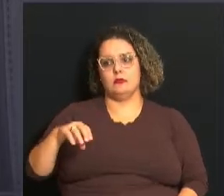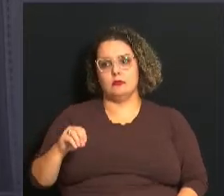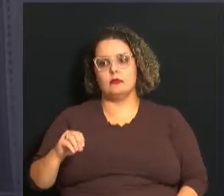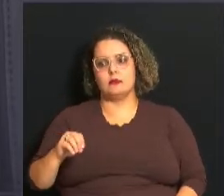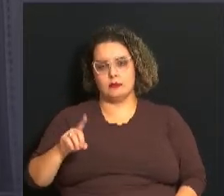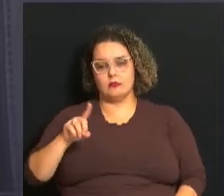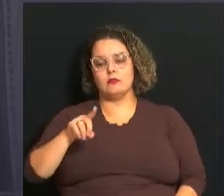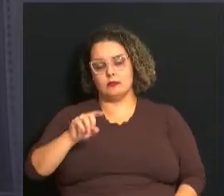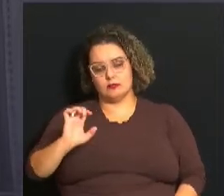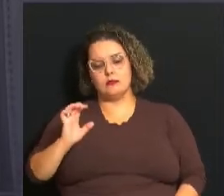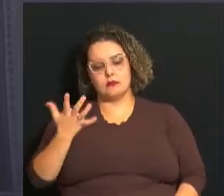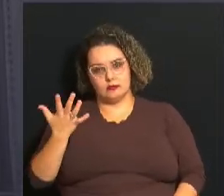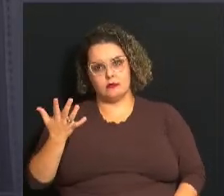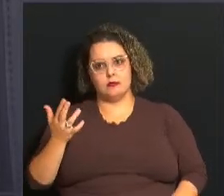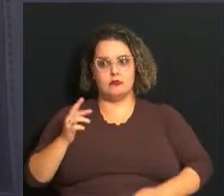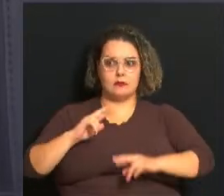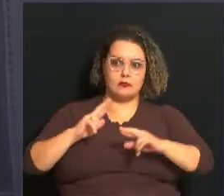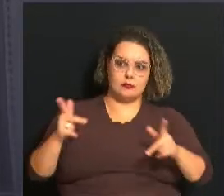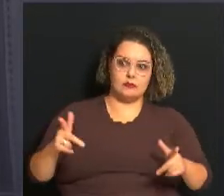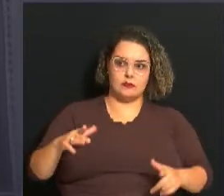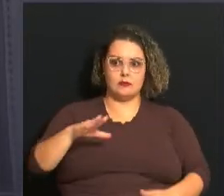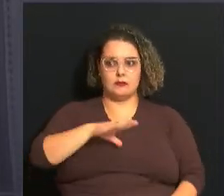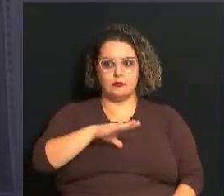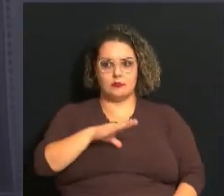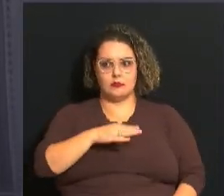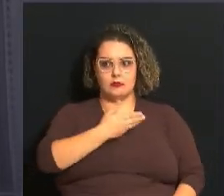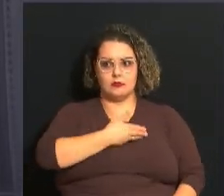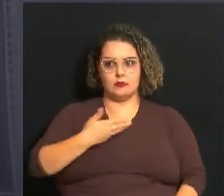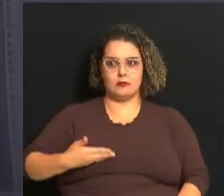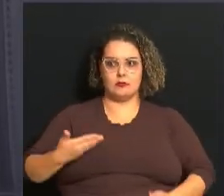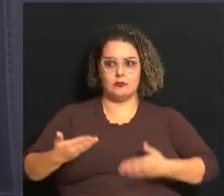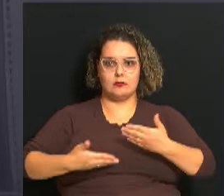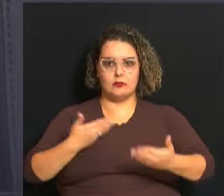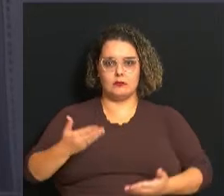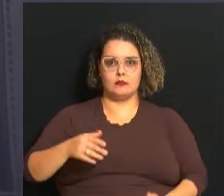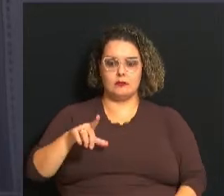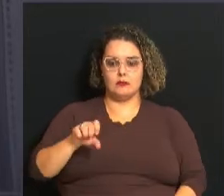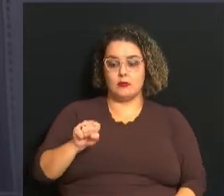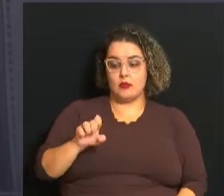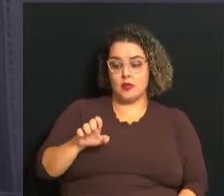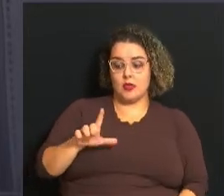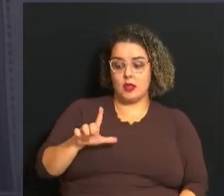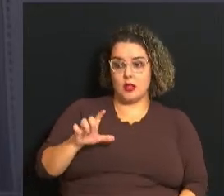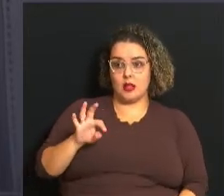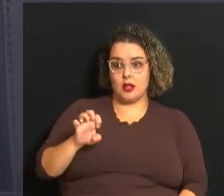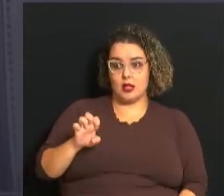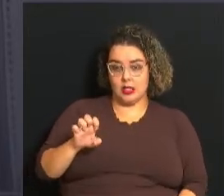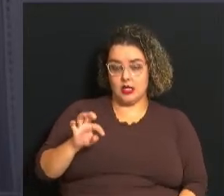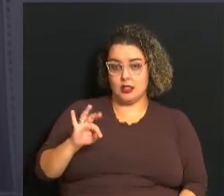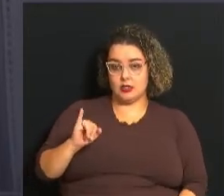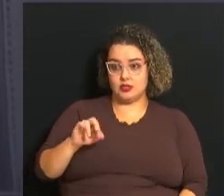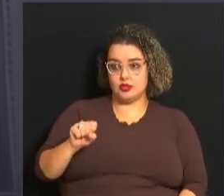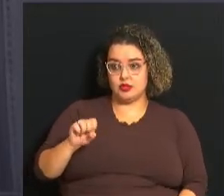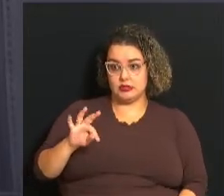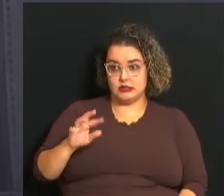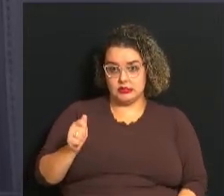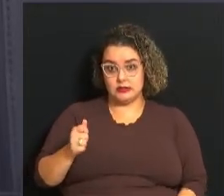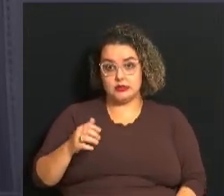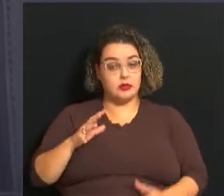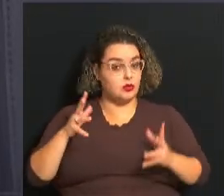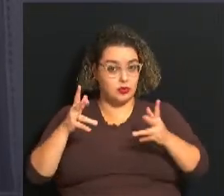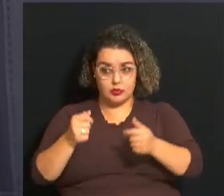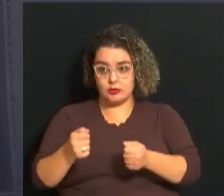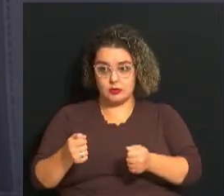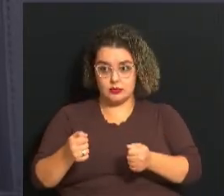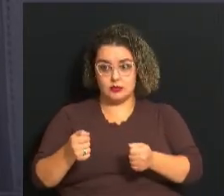diferente da maioria dos Municípios os Servidores Municipais são celetistas todos celetistas tá o